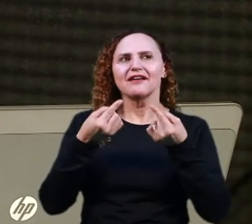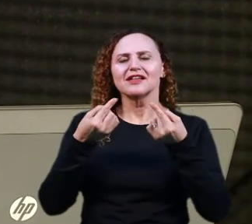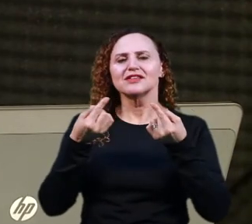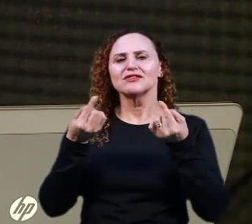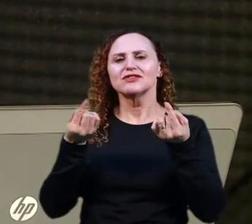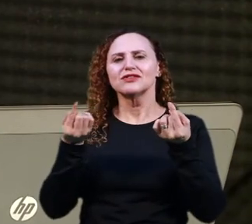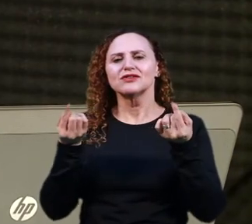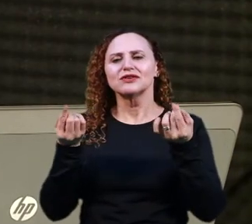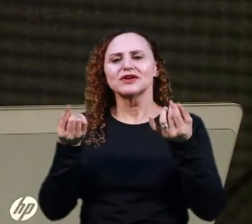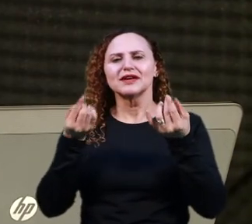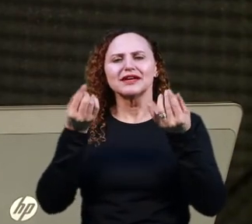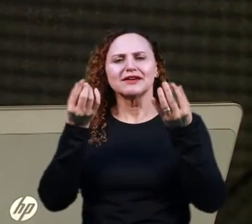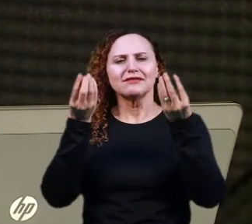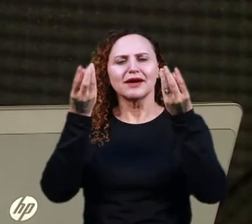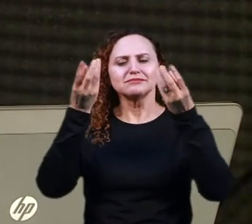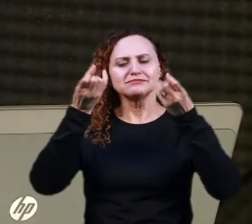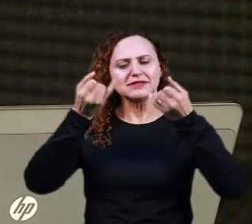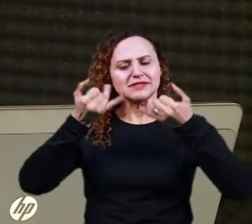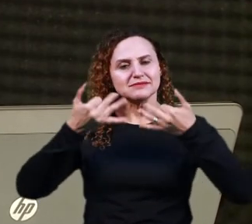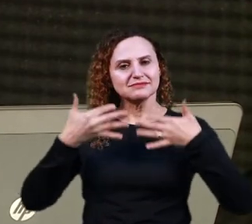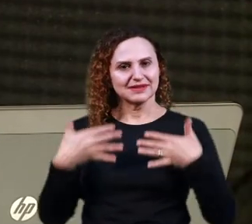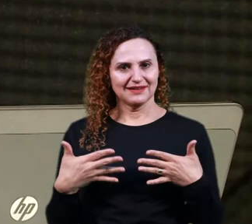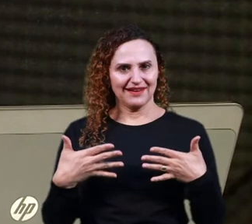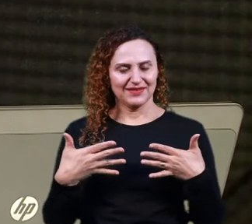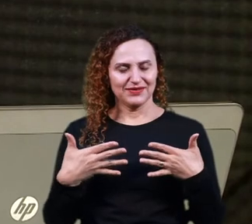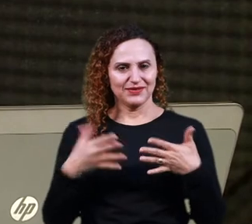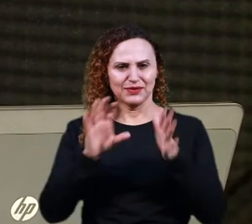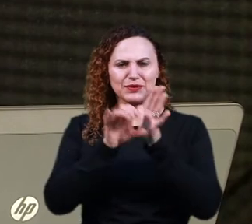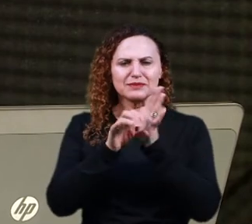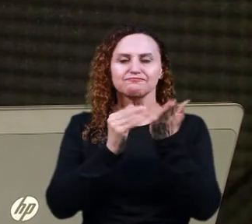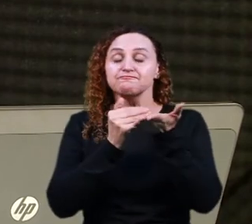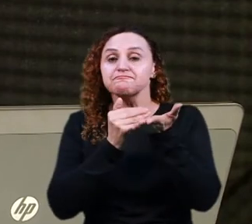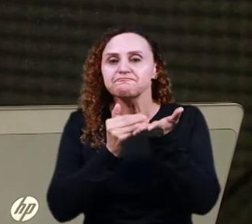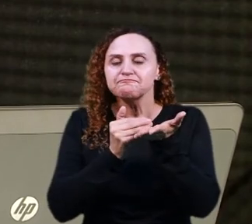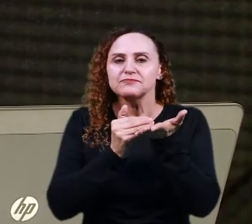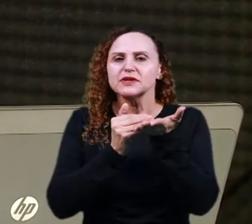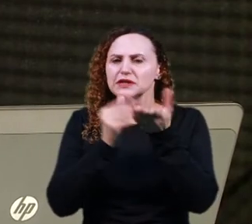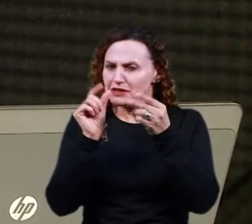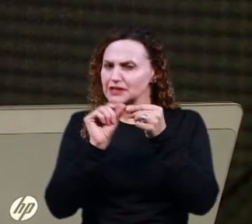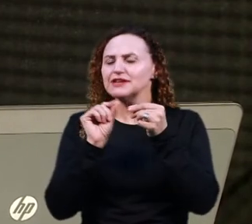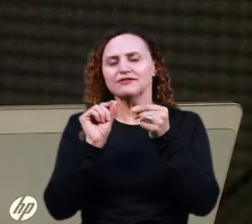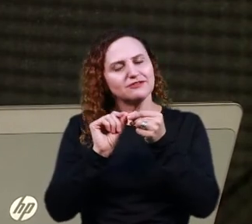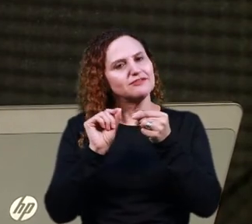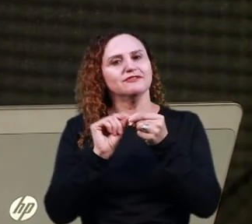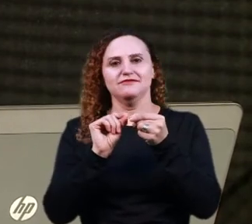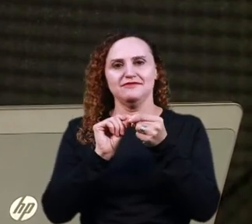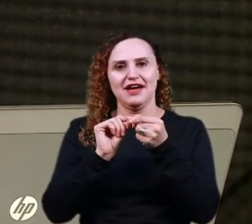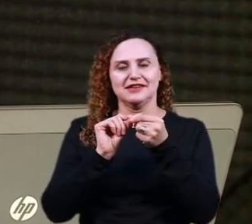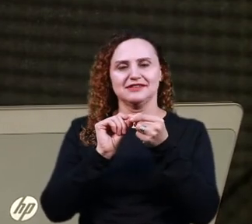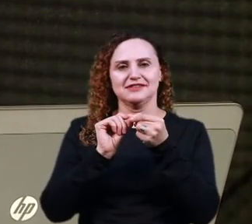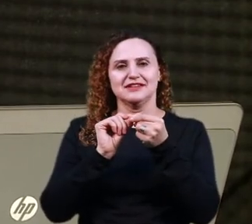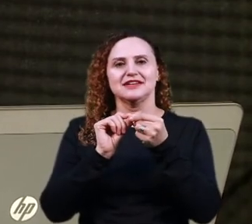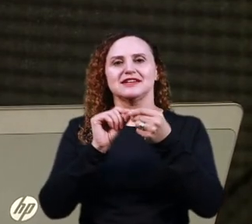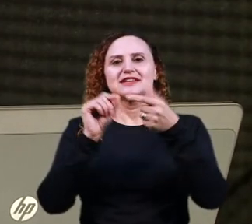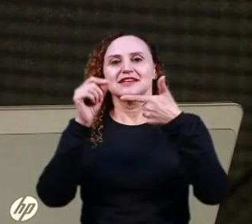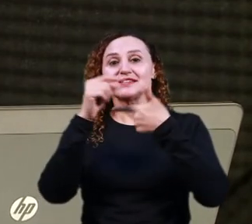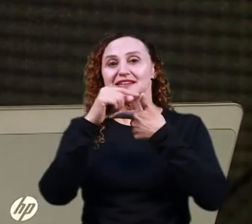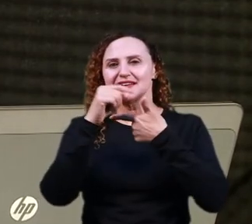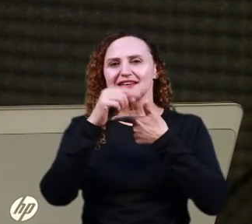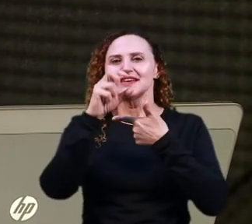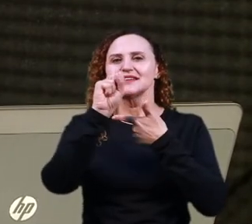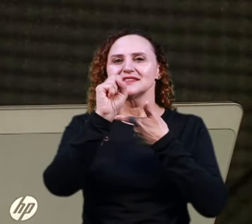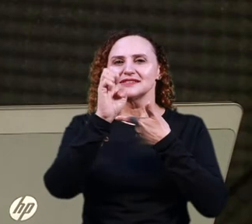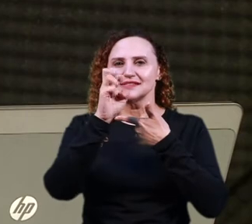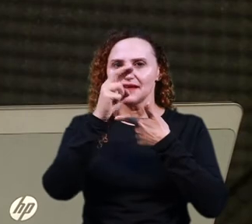partir da proposição Inicial E é isso que ele acaba fazendo no sermão então nós temos o Sermão